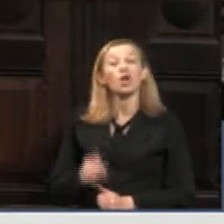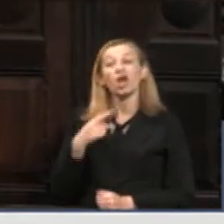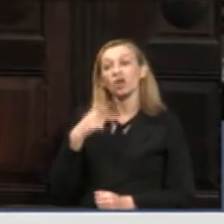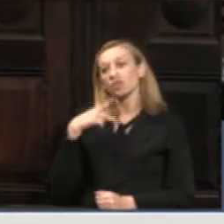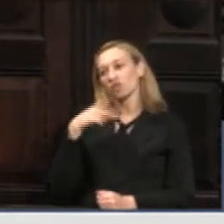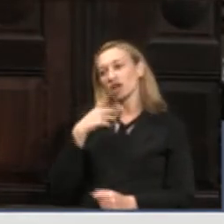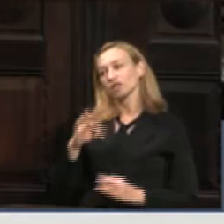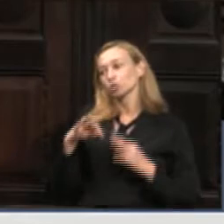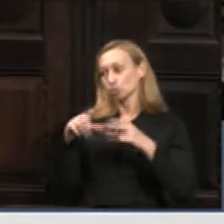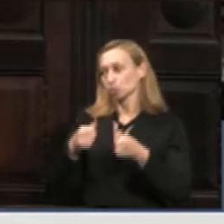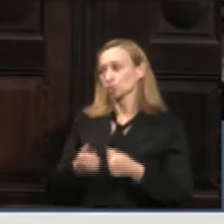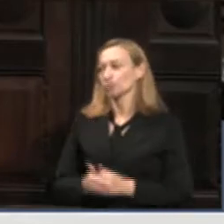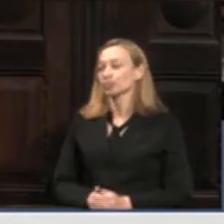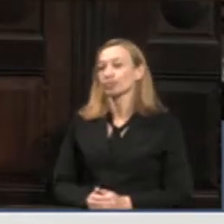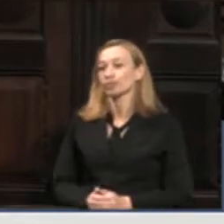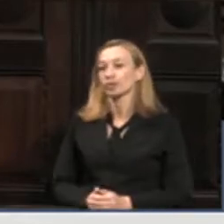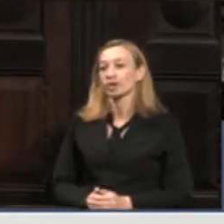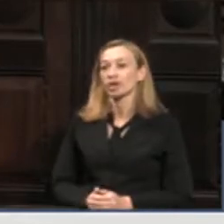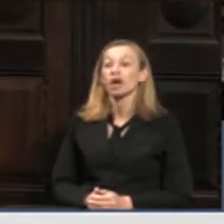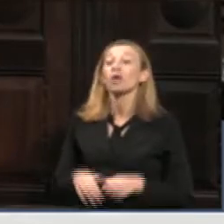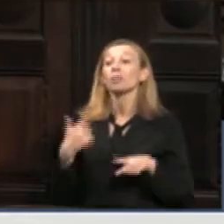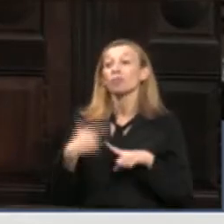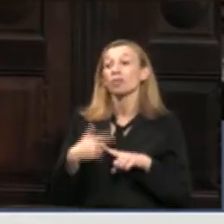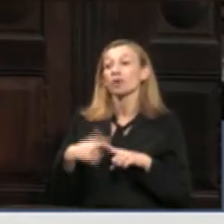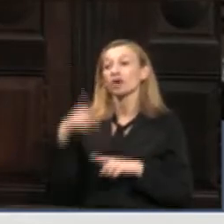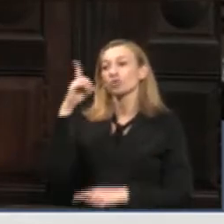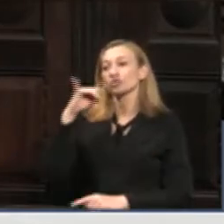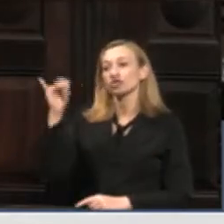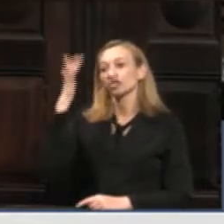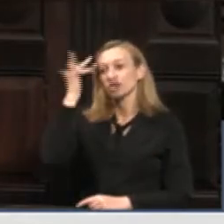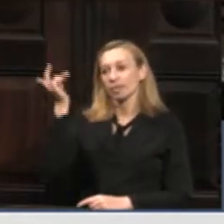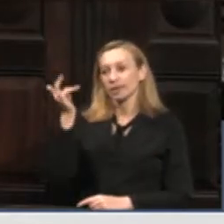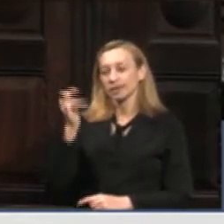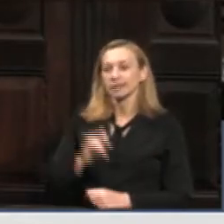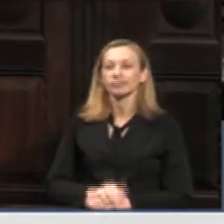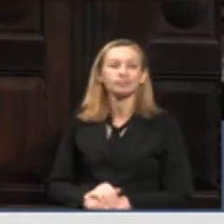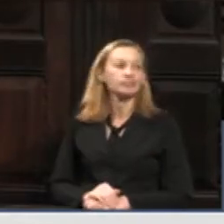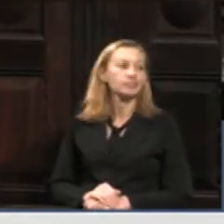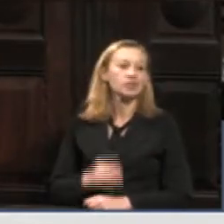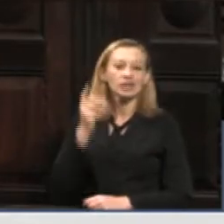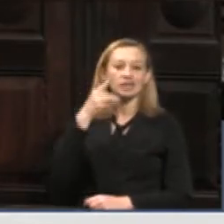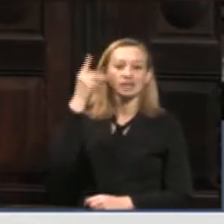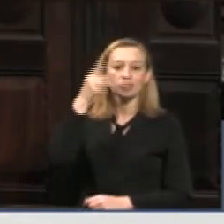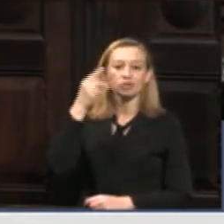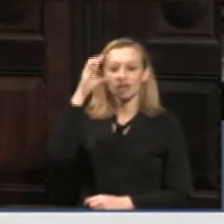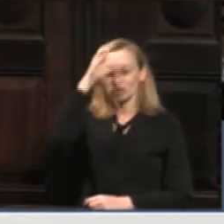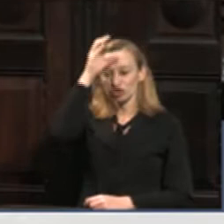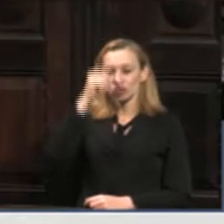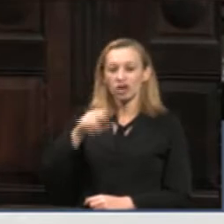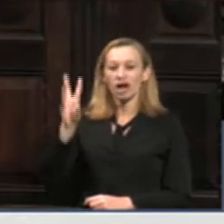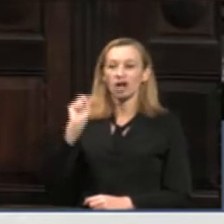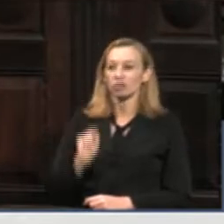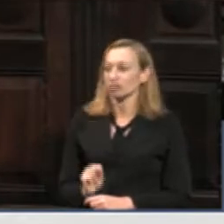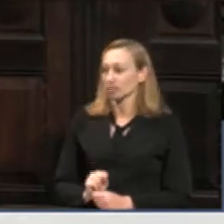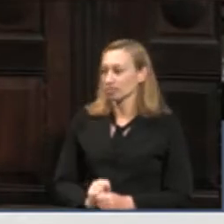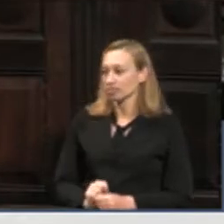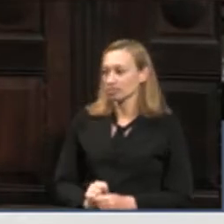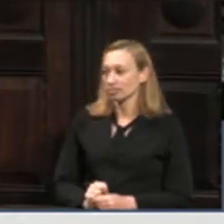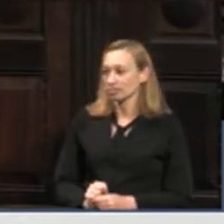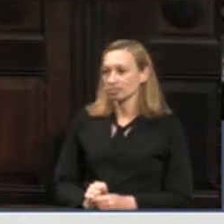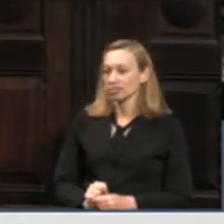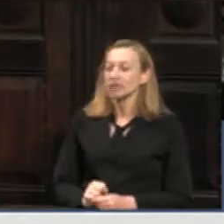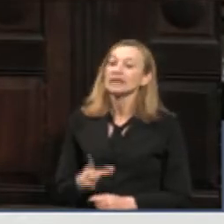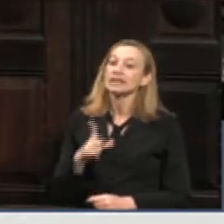tudo porque a data de amanhã, deputado Tio Carlos, ela tem